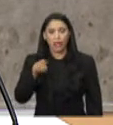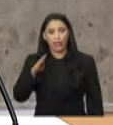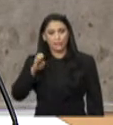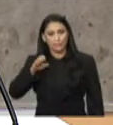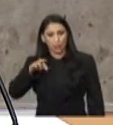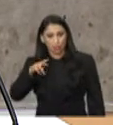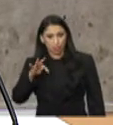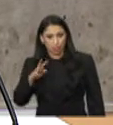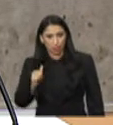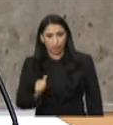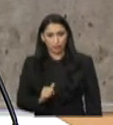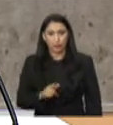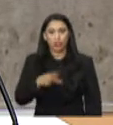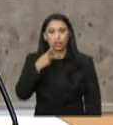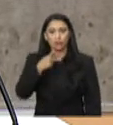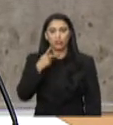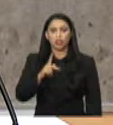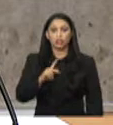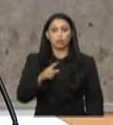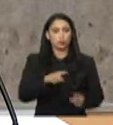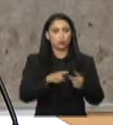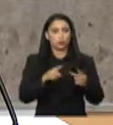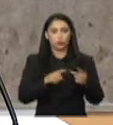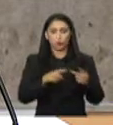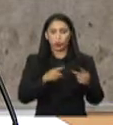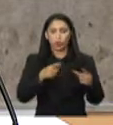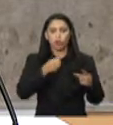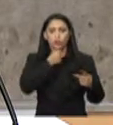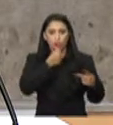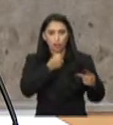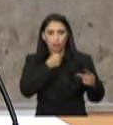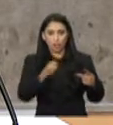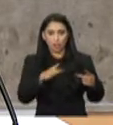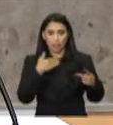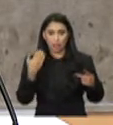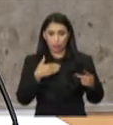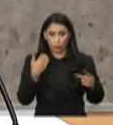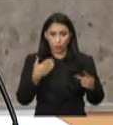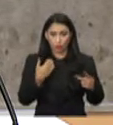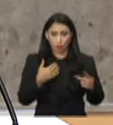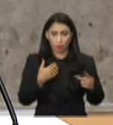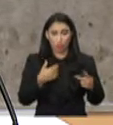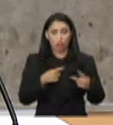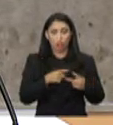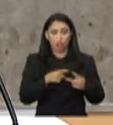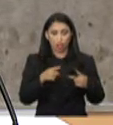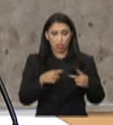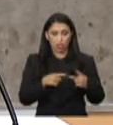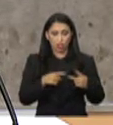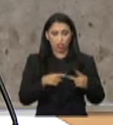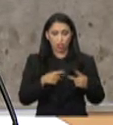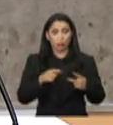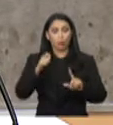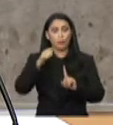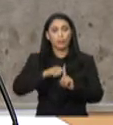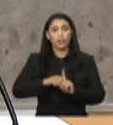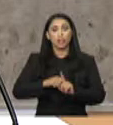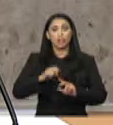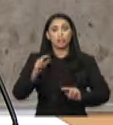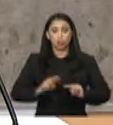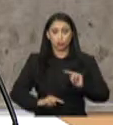após as mortes de jornalistas britânicos de um filho preciso do indigenismo brasileiro Bruno Pereira no mês de